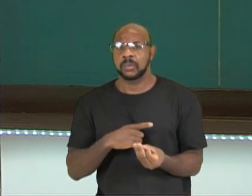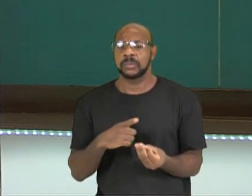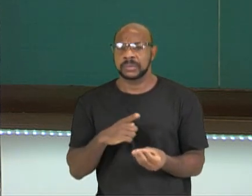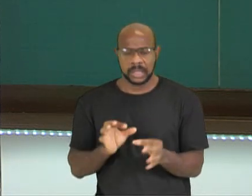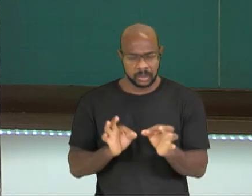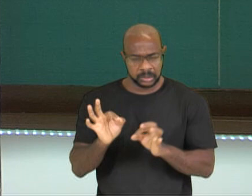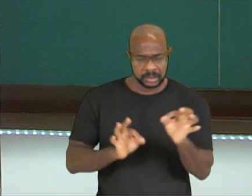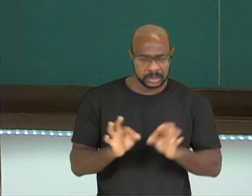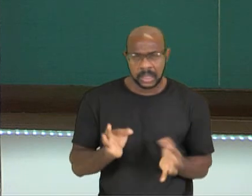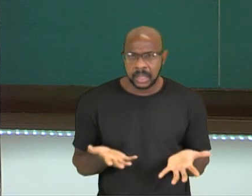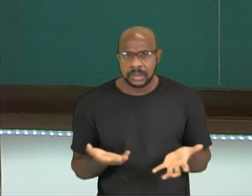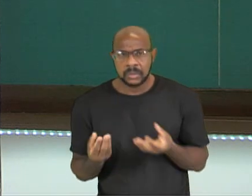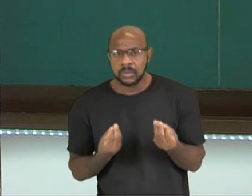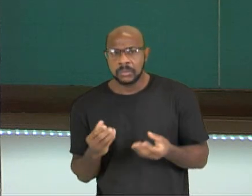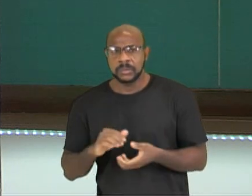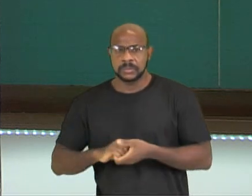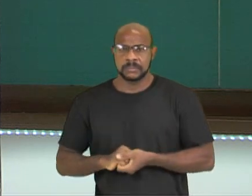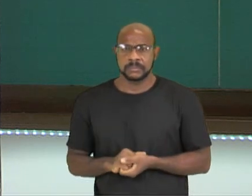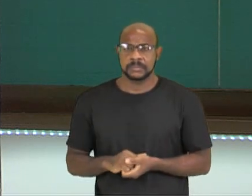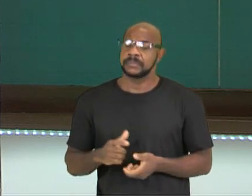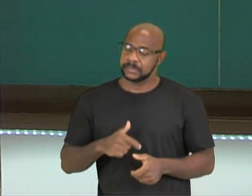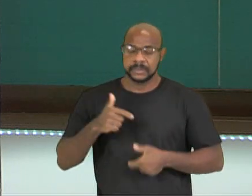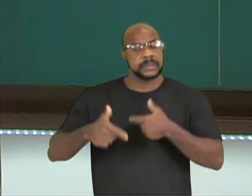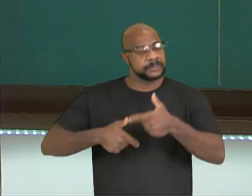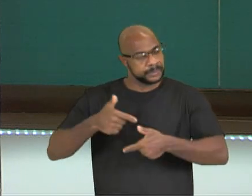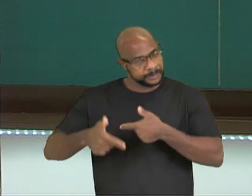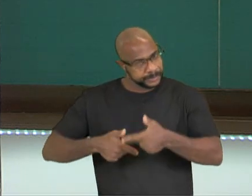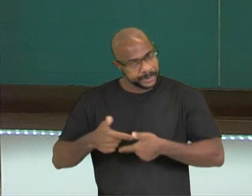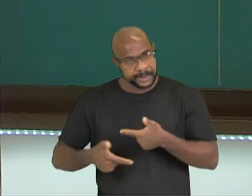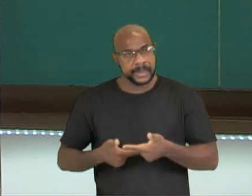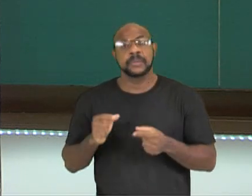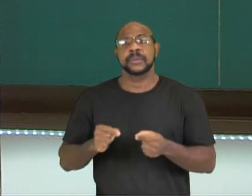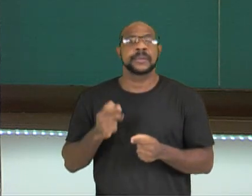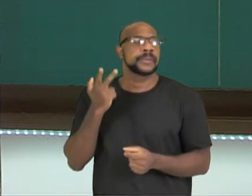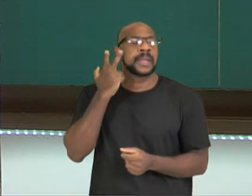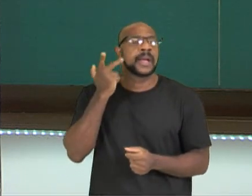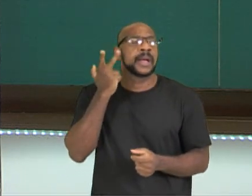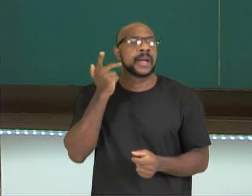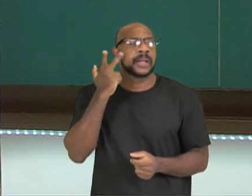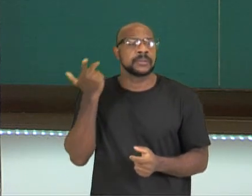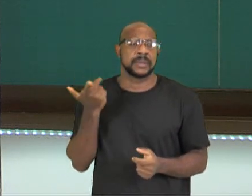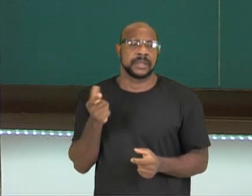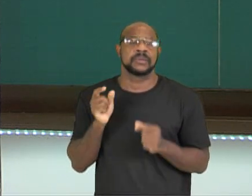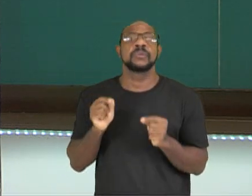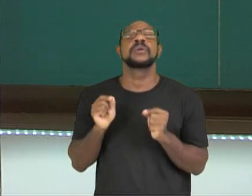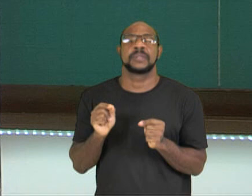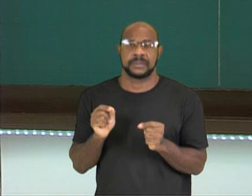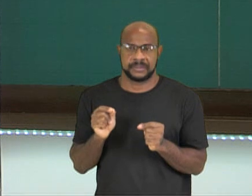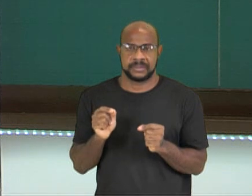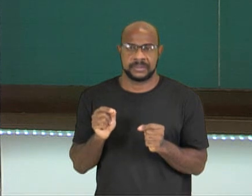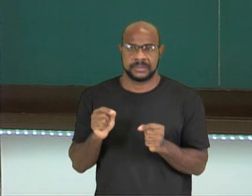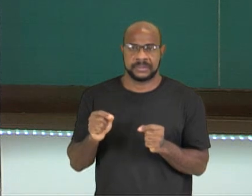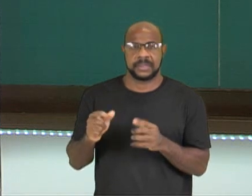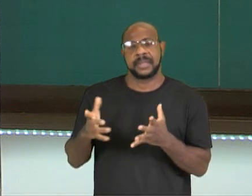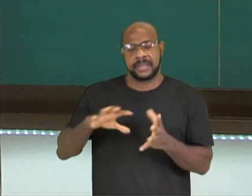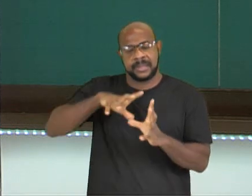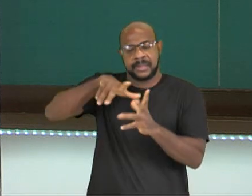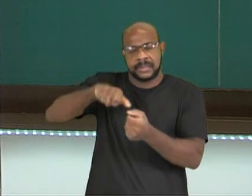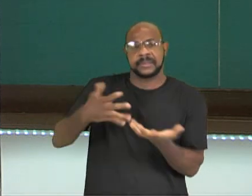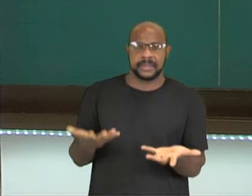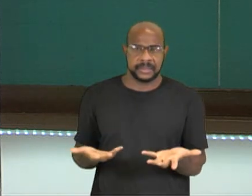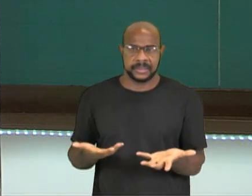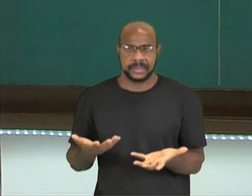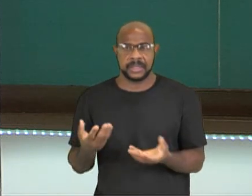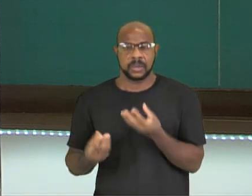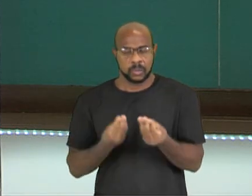estabelecida? A partir das atividades naturais do planeta. Então, é a partir da maneira como o